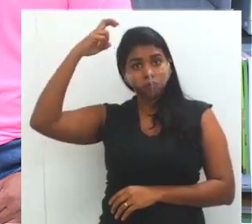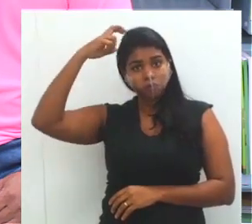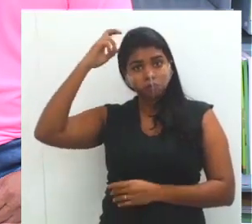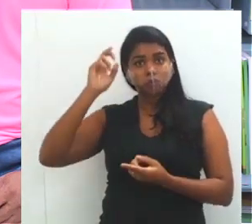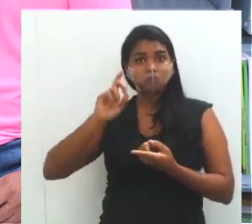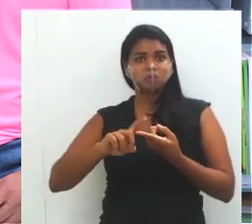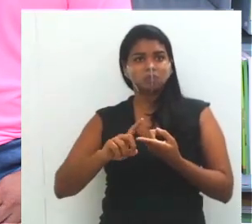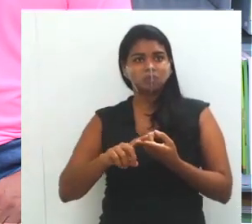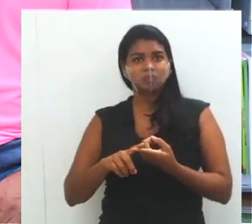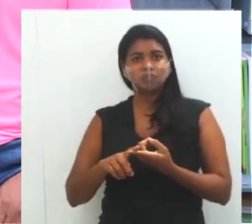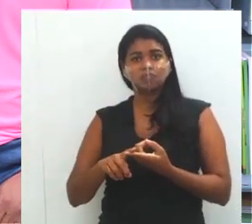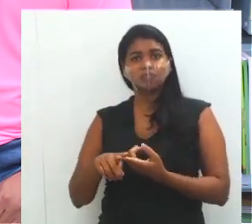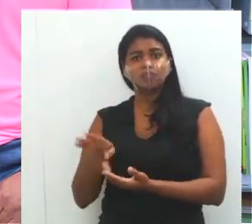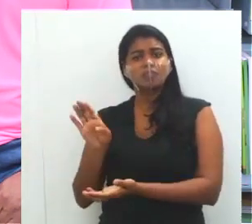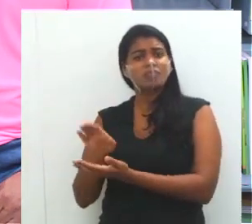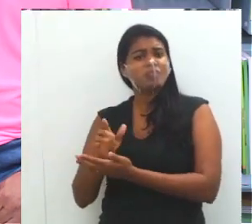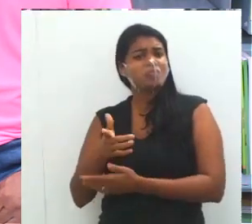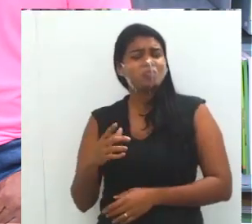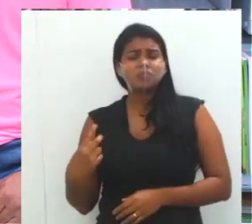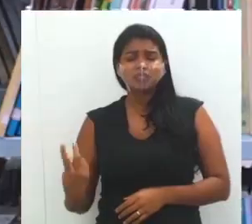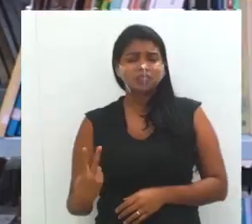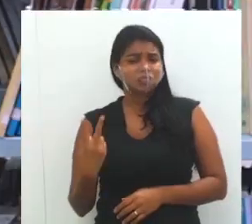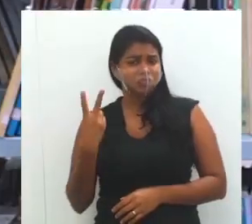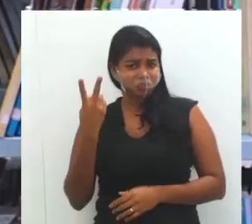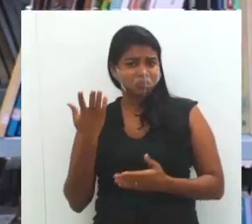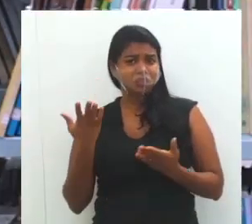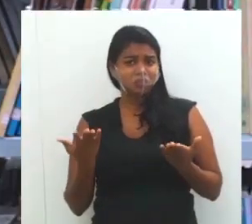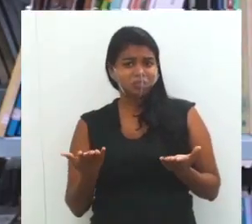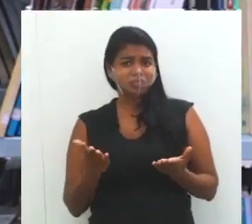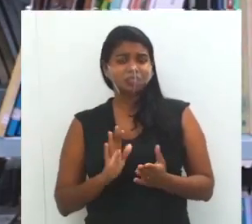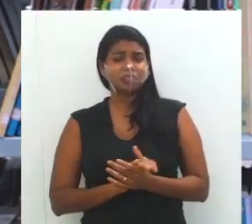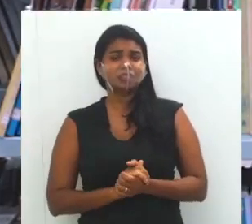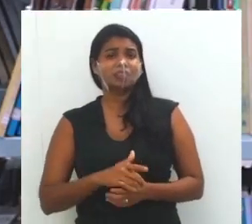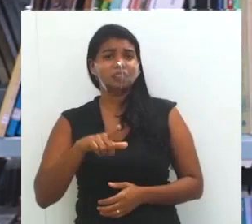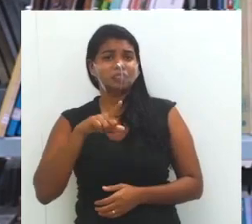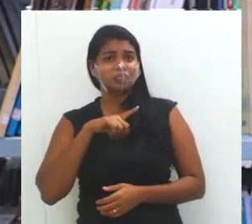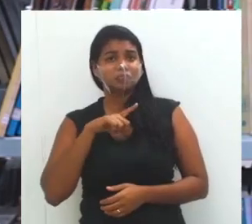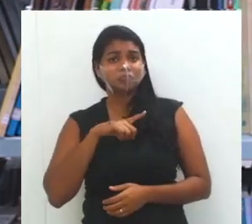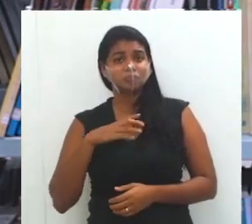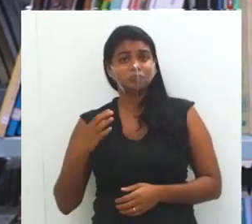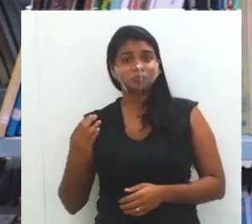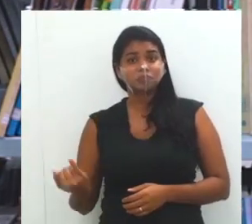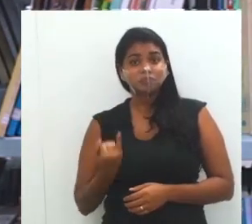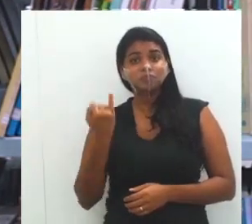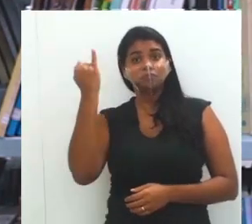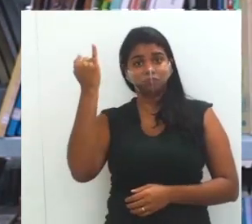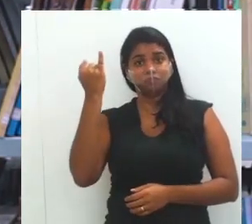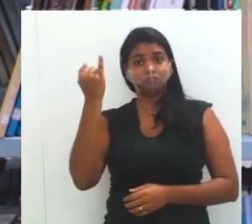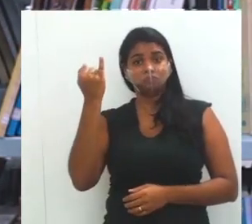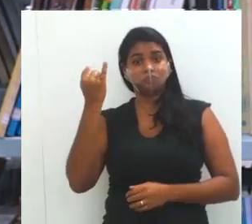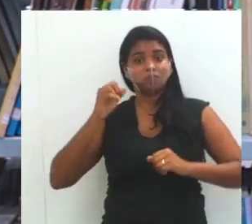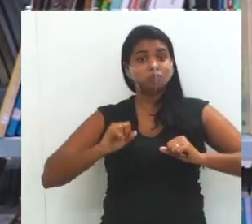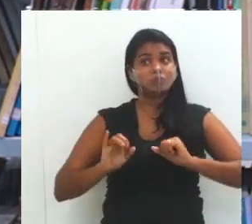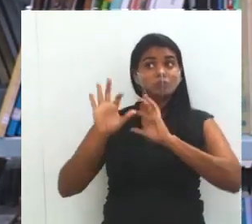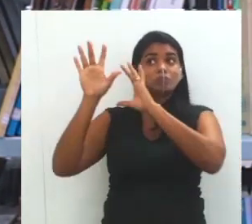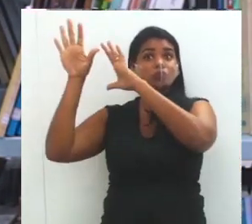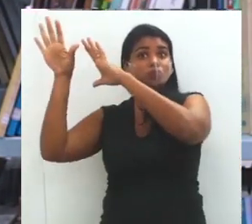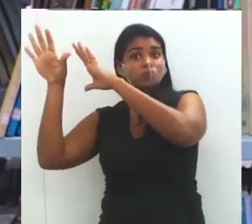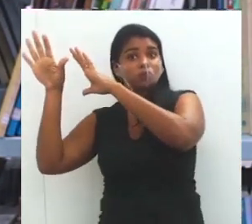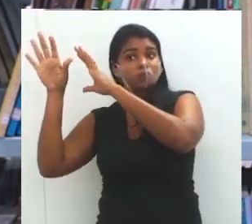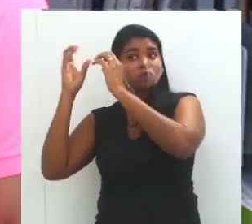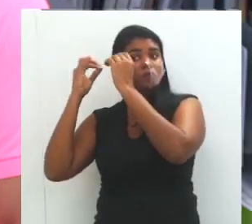cultura nordestina não era ainda tão valorizada. Luiz Gonzaga, ele teve esse papel de levar essa